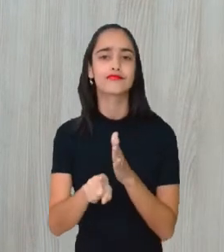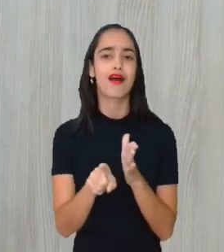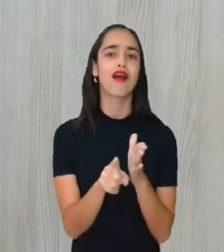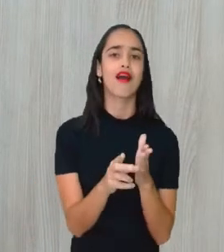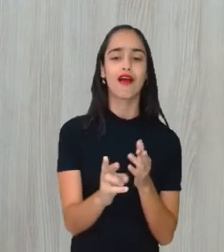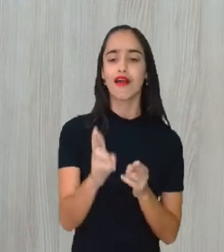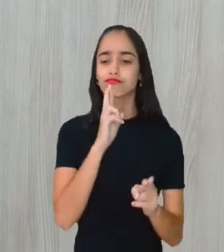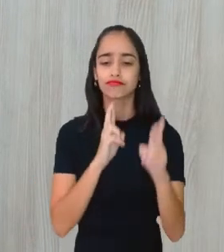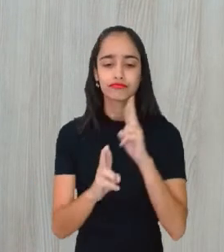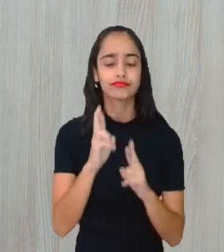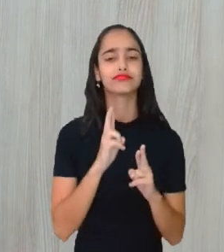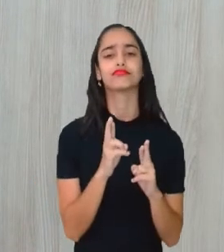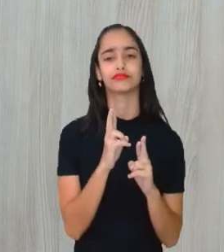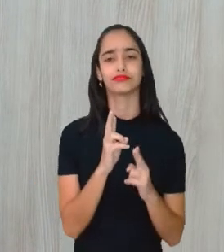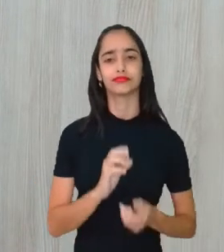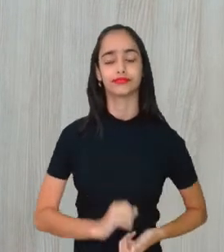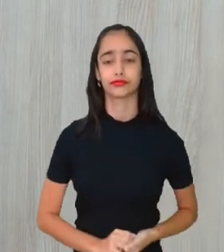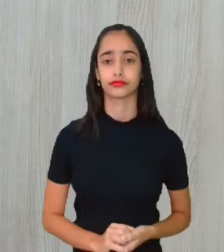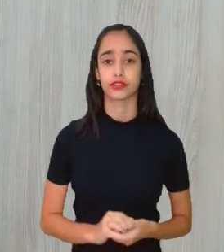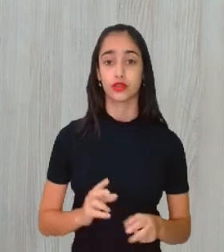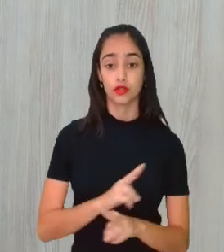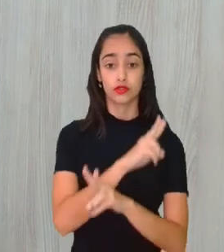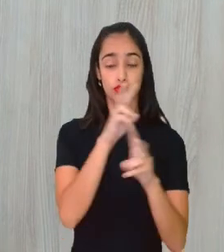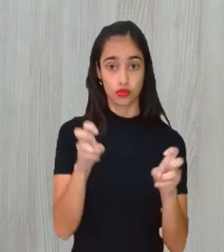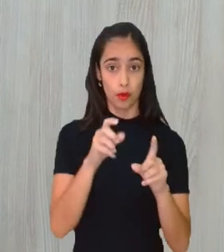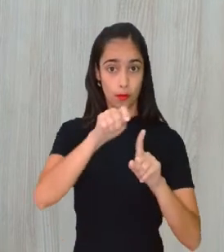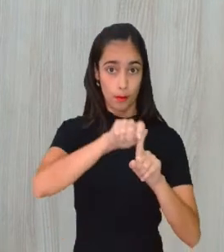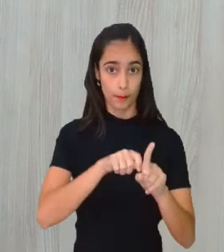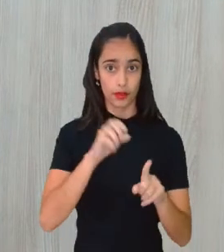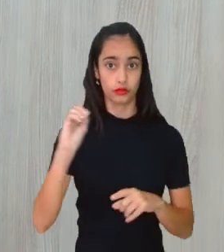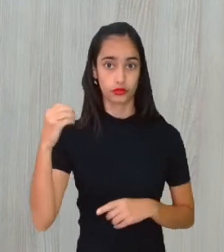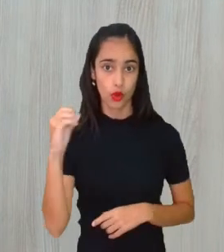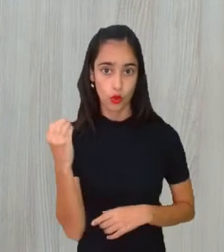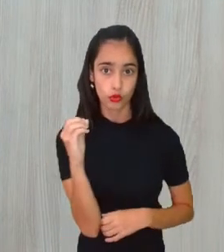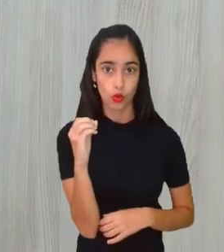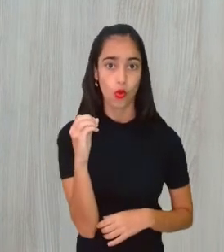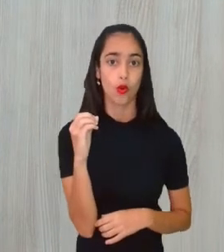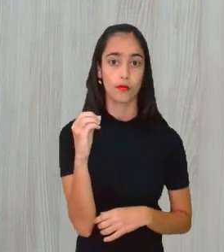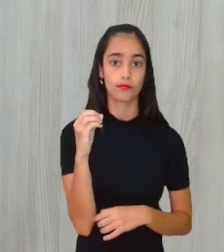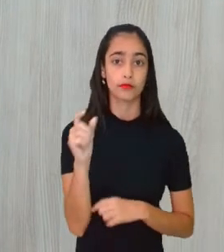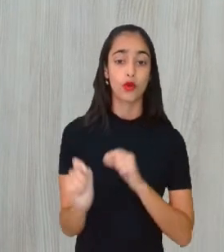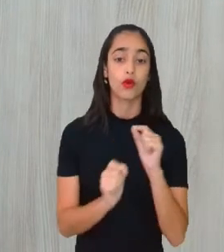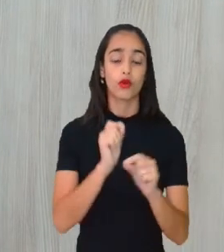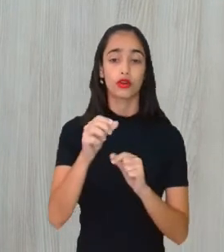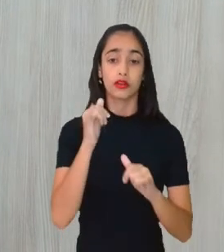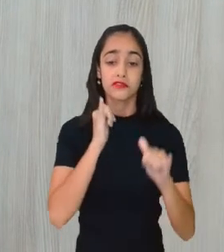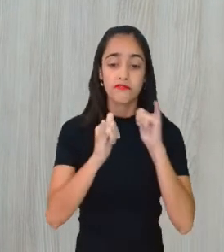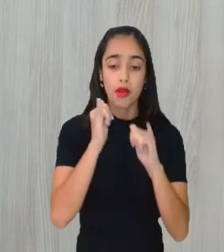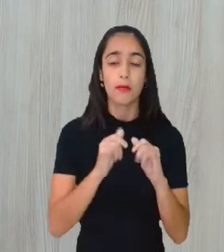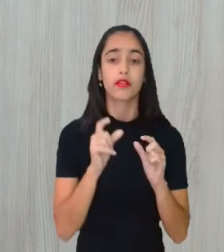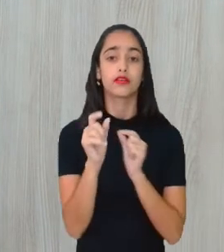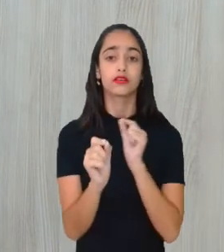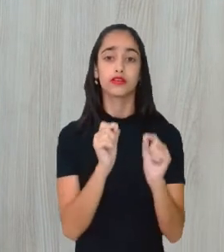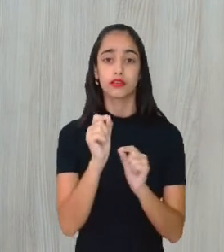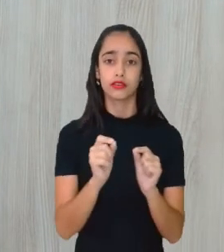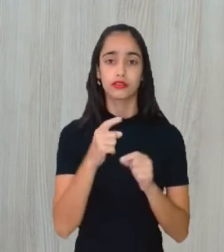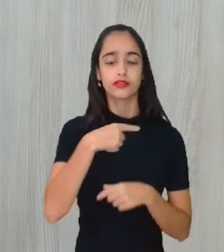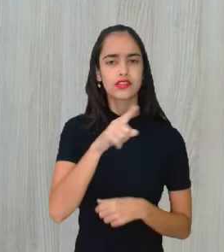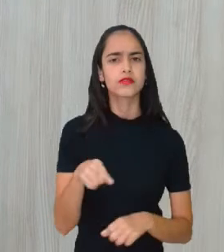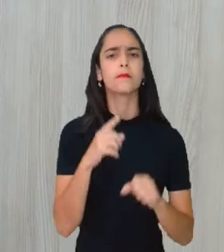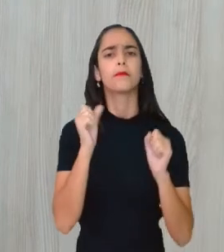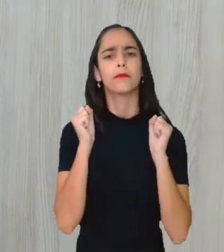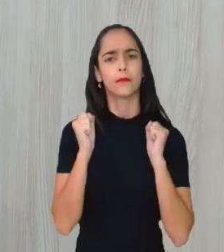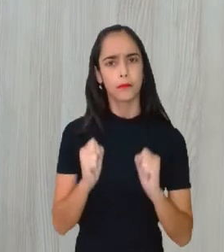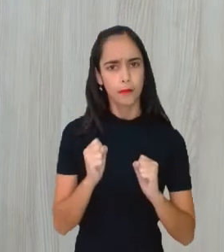questionamento. E em relação ao Outubro Rosa, o nosso alerta aqui, né, é que vocês também possam falar